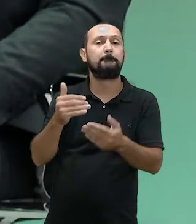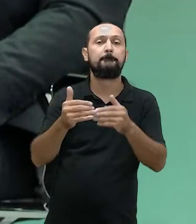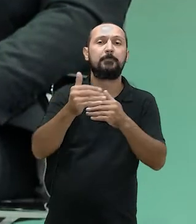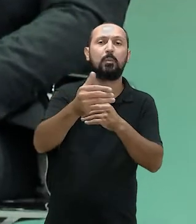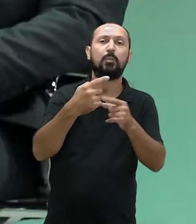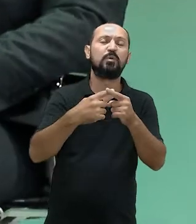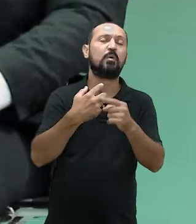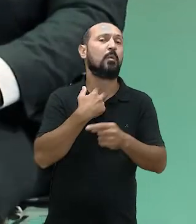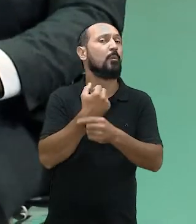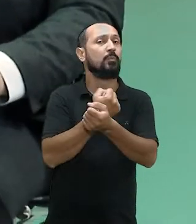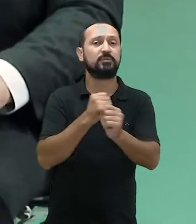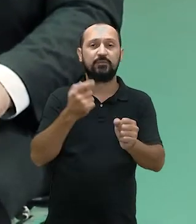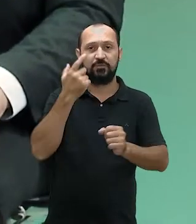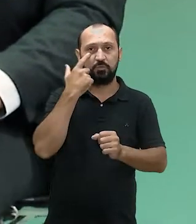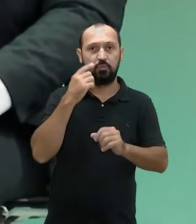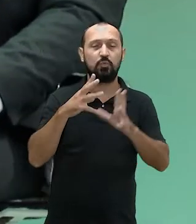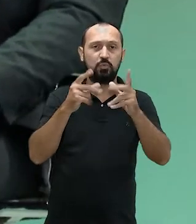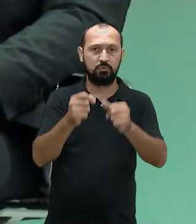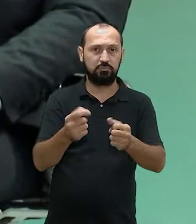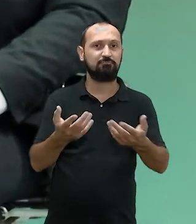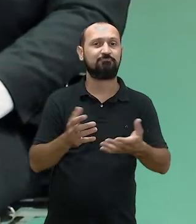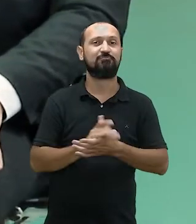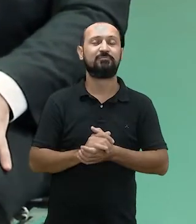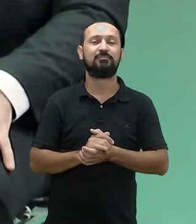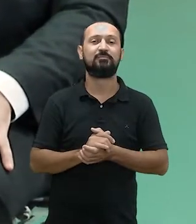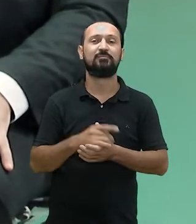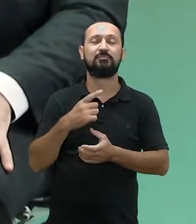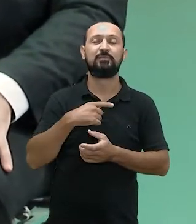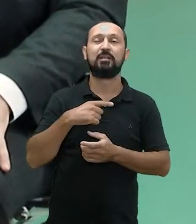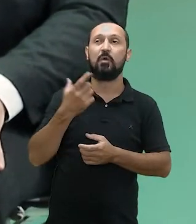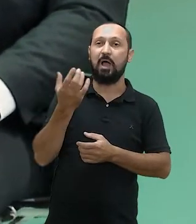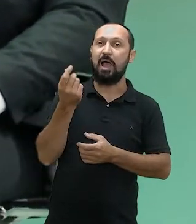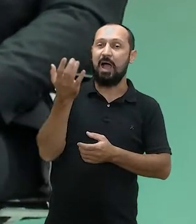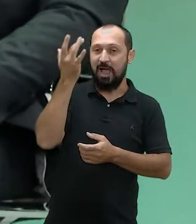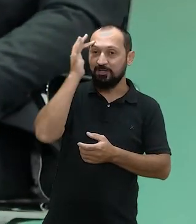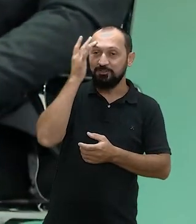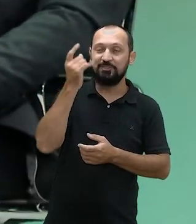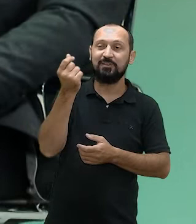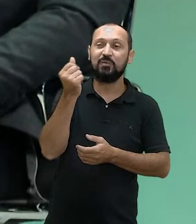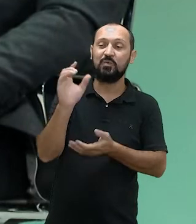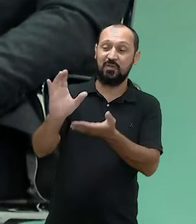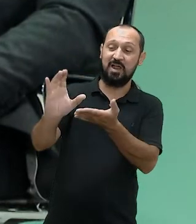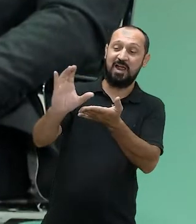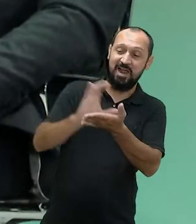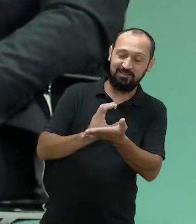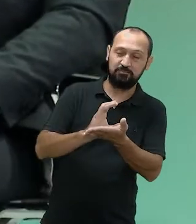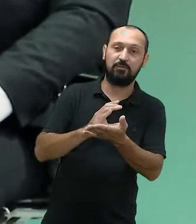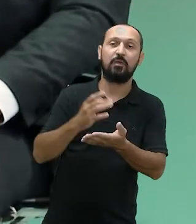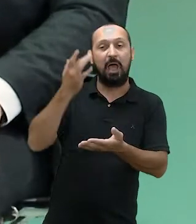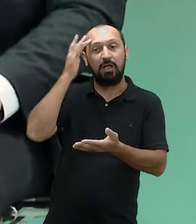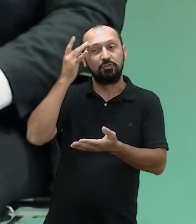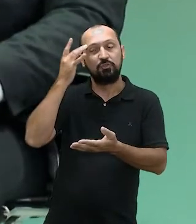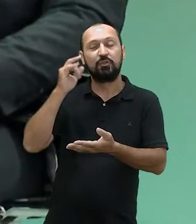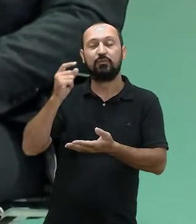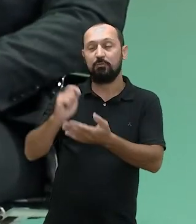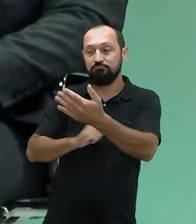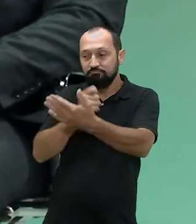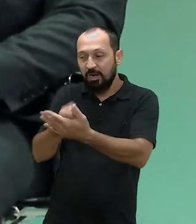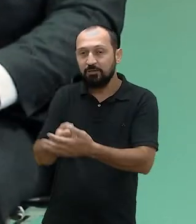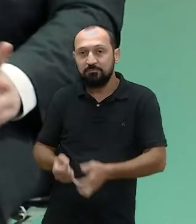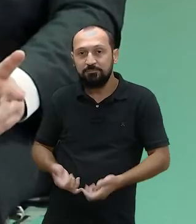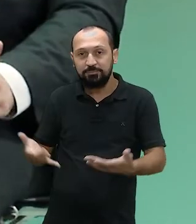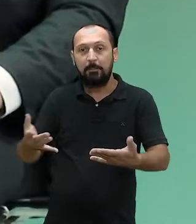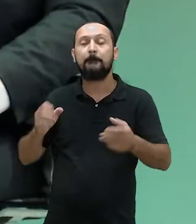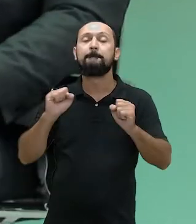porque não dá para prever tudo. Existe uma expectativa de arrecadação, uma expectativa de gastos, mas podem